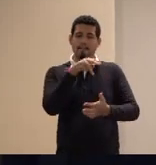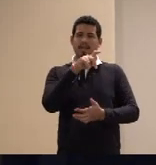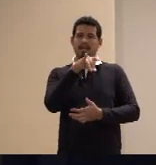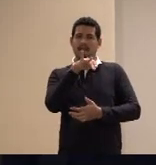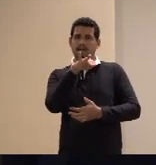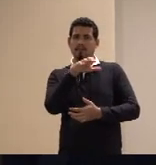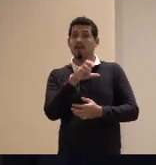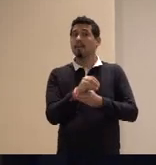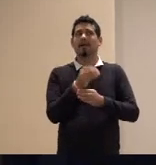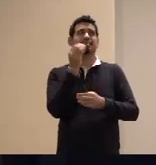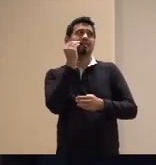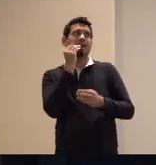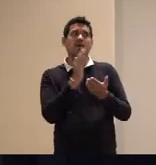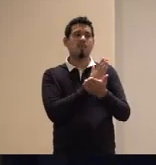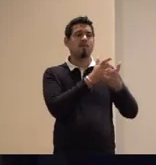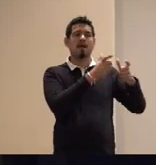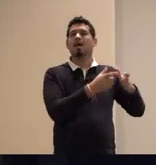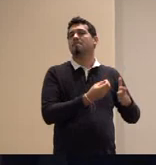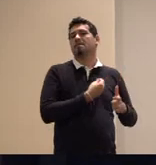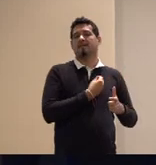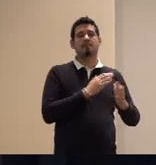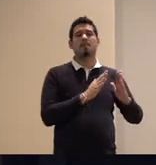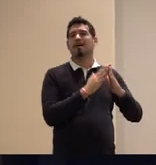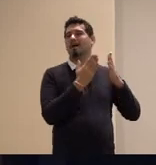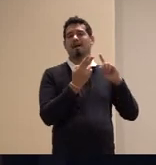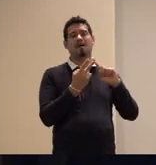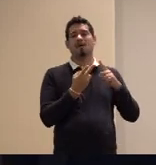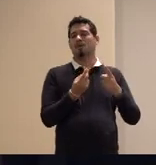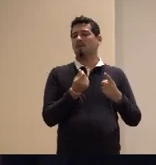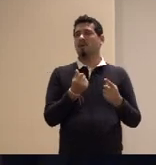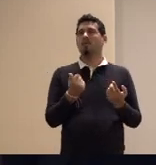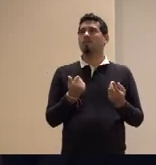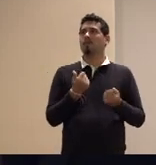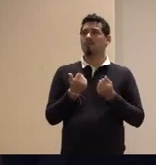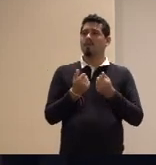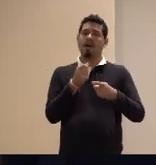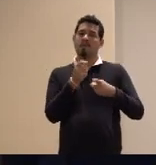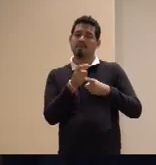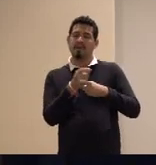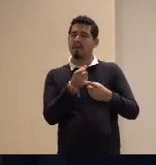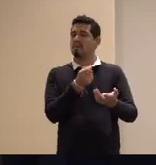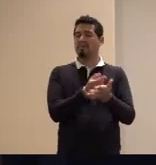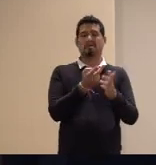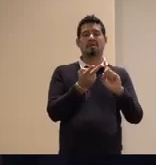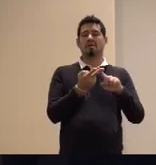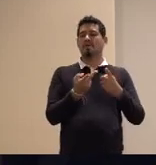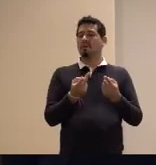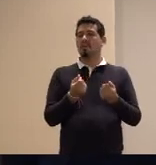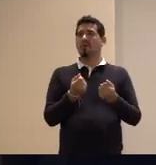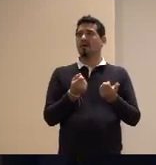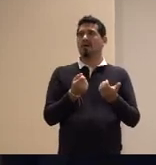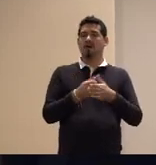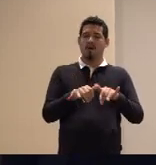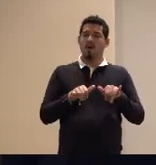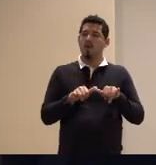fins de moradia, que pode ser uma composição de aluguel, pode ser a compra do enxoval